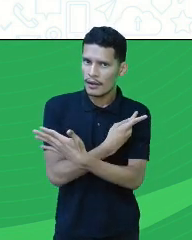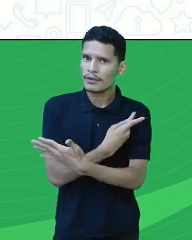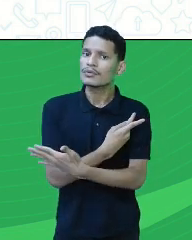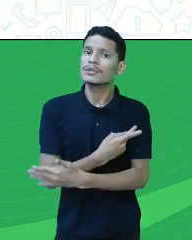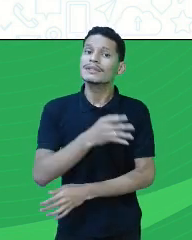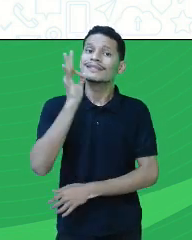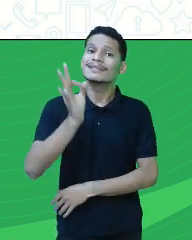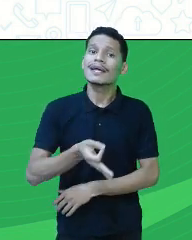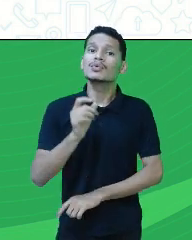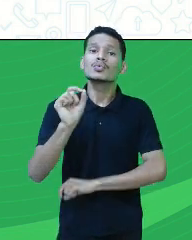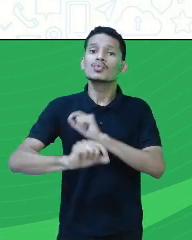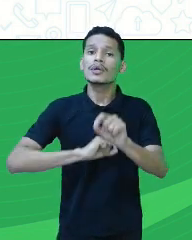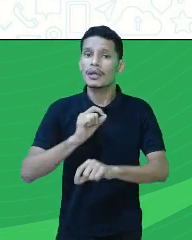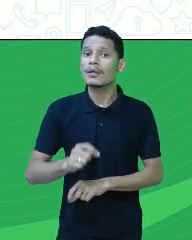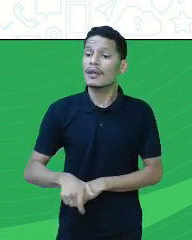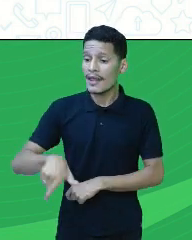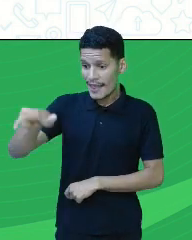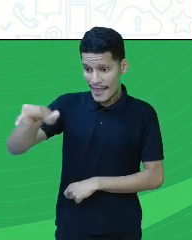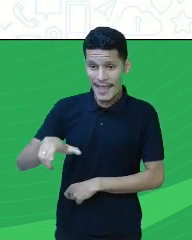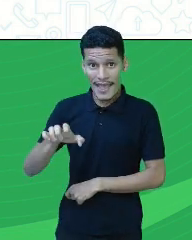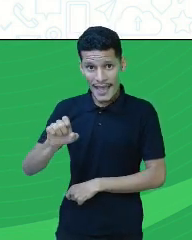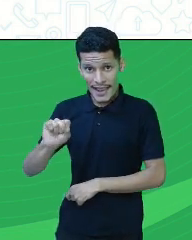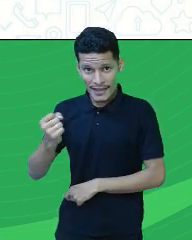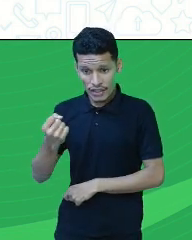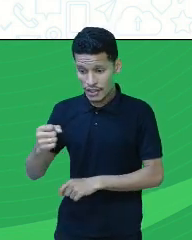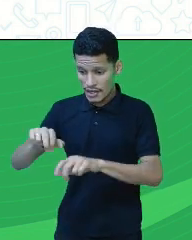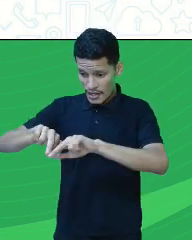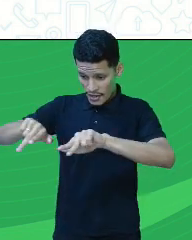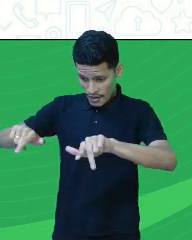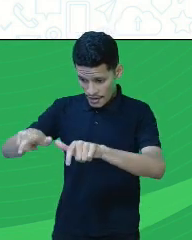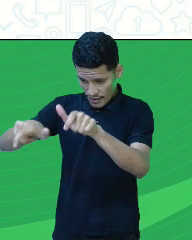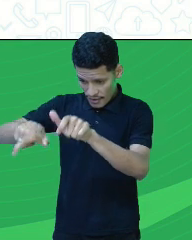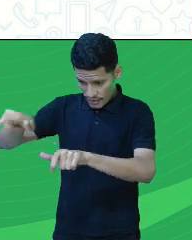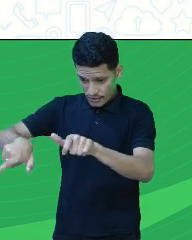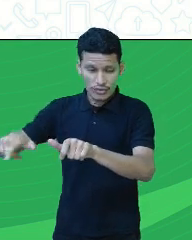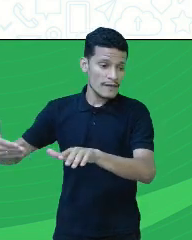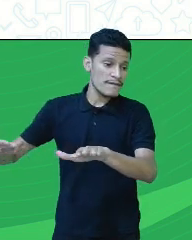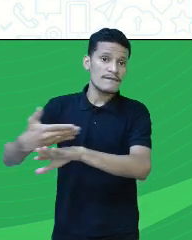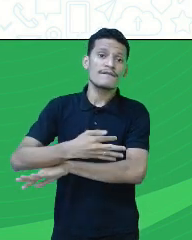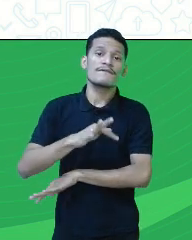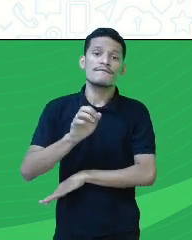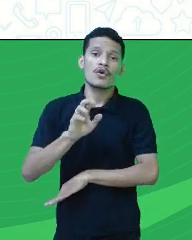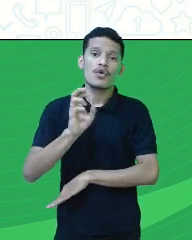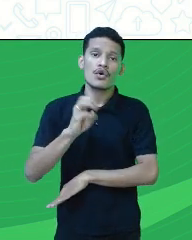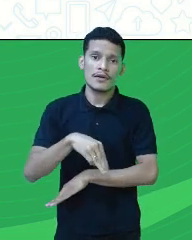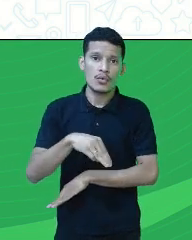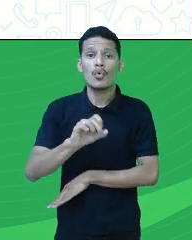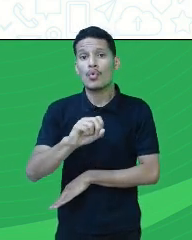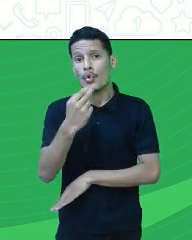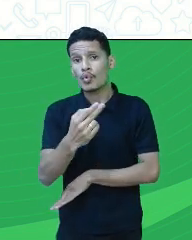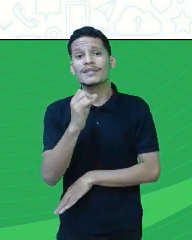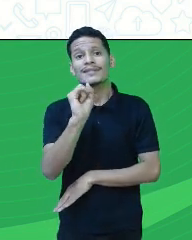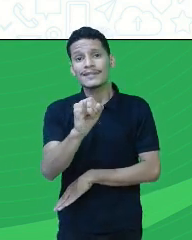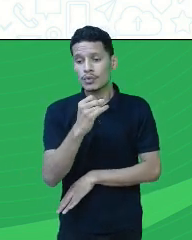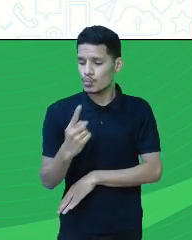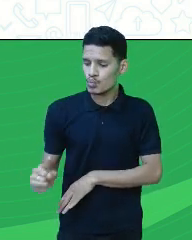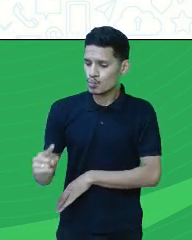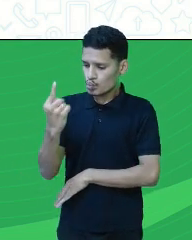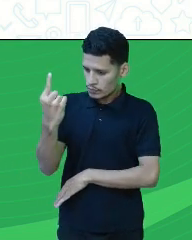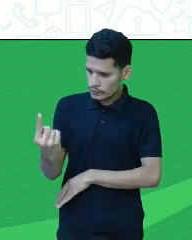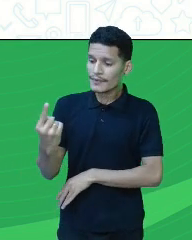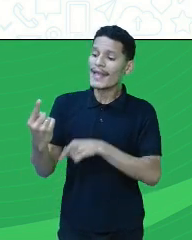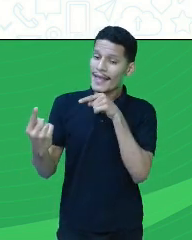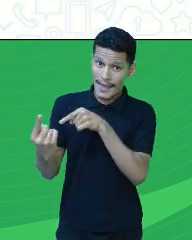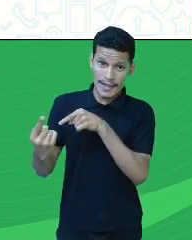O correto é dizer, eles foram, ou ele foi, se você refere a uma pessoa somente, tá